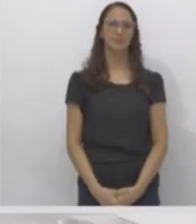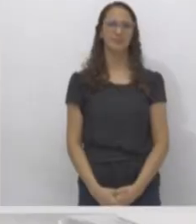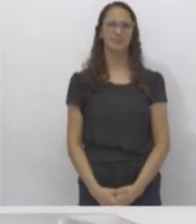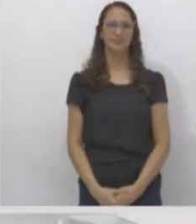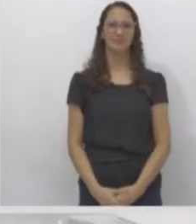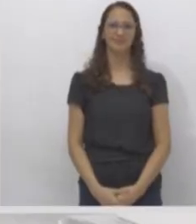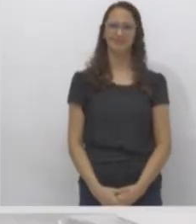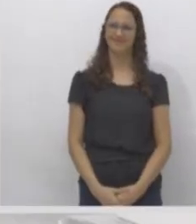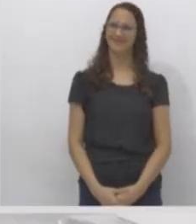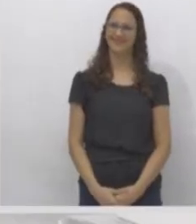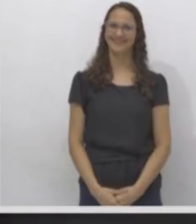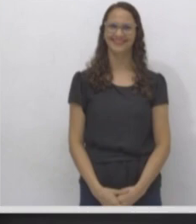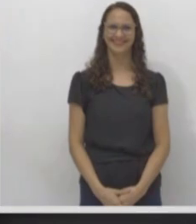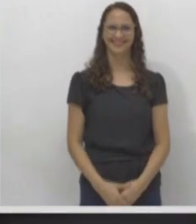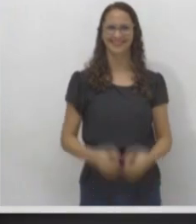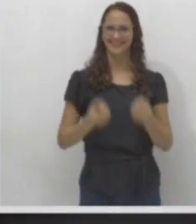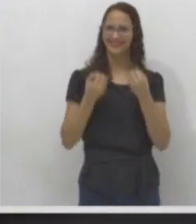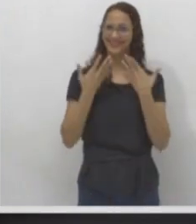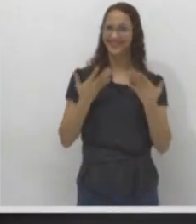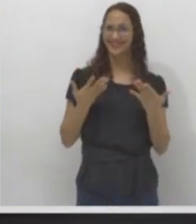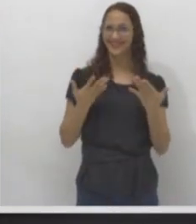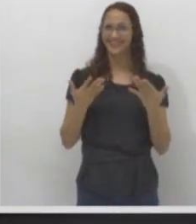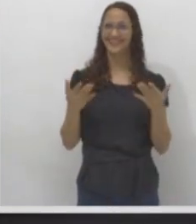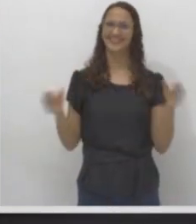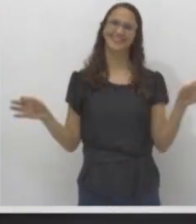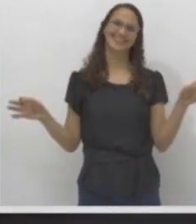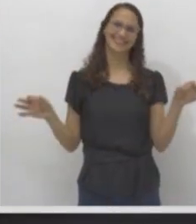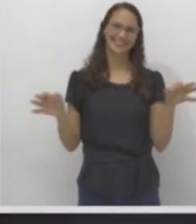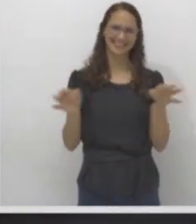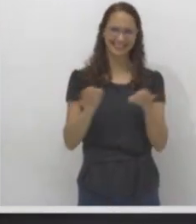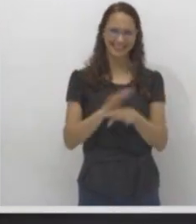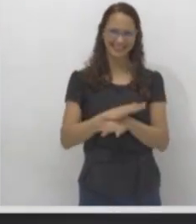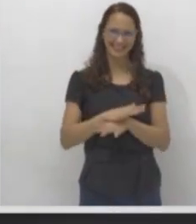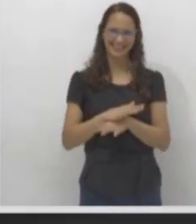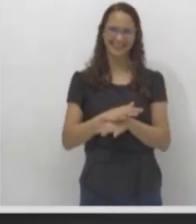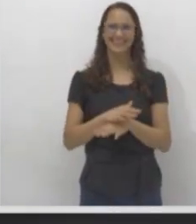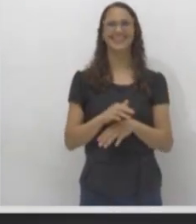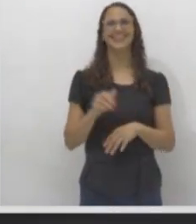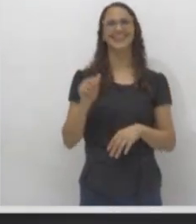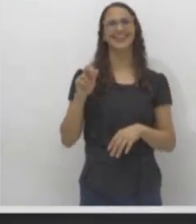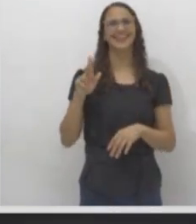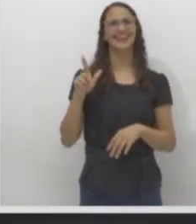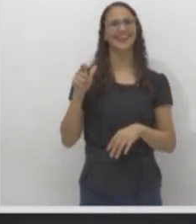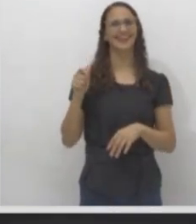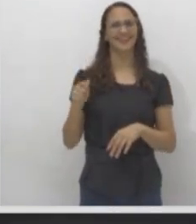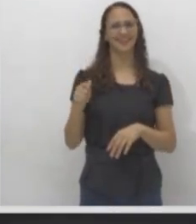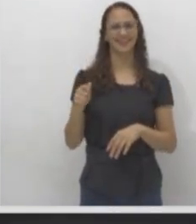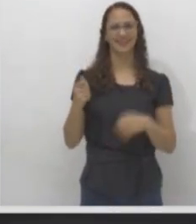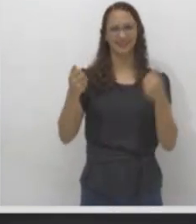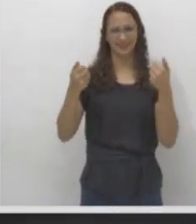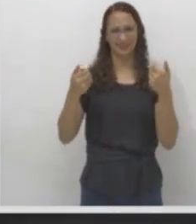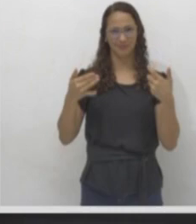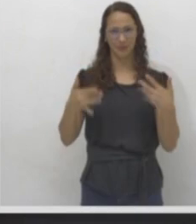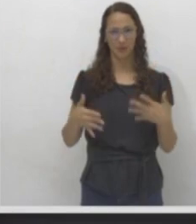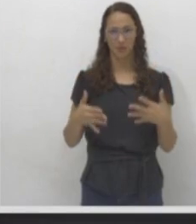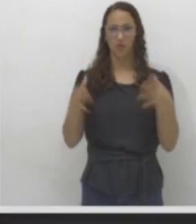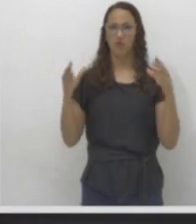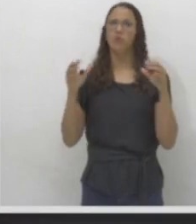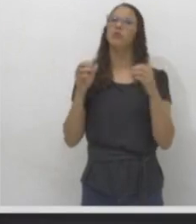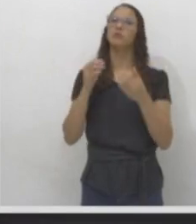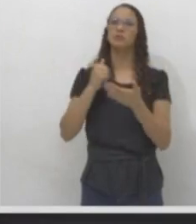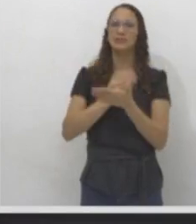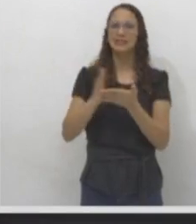Bom, pessoal, nós chegamos ao final de mais uma aula e falamos sobre a composição e a decomposição